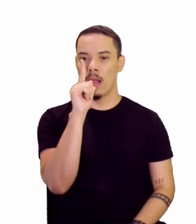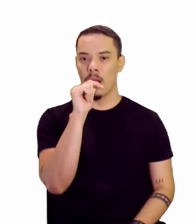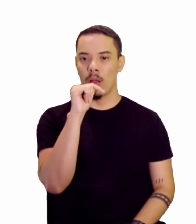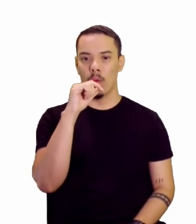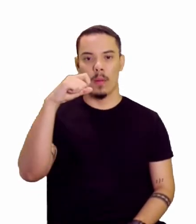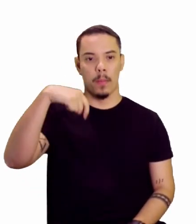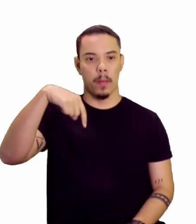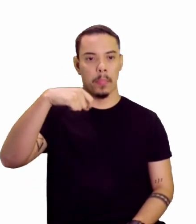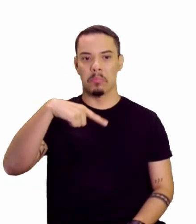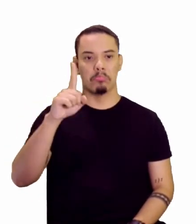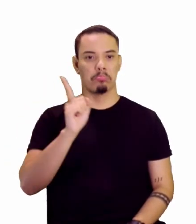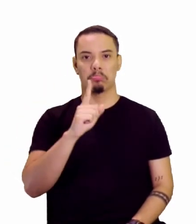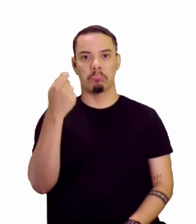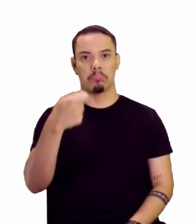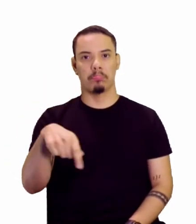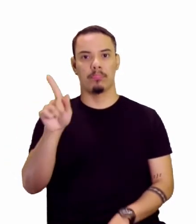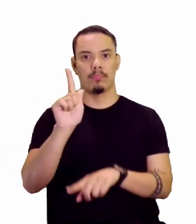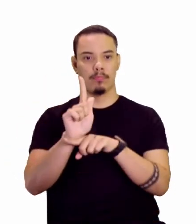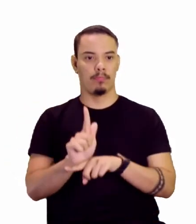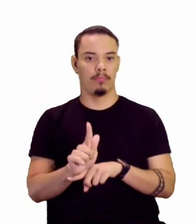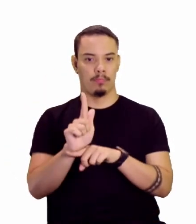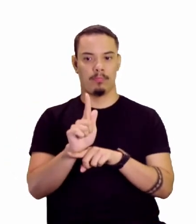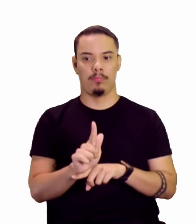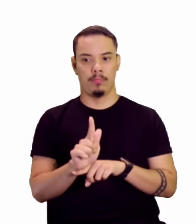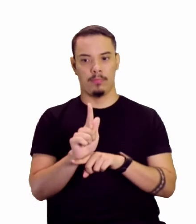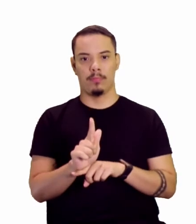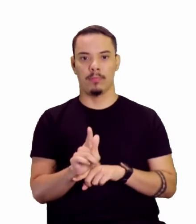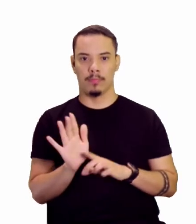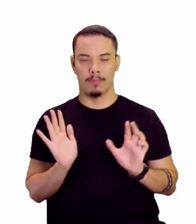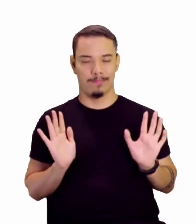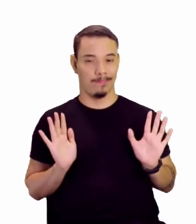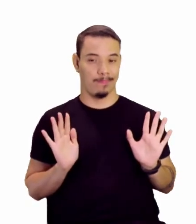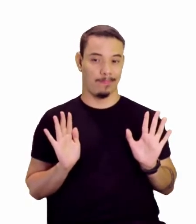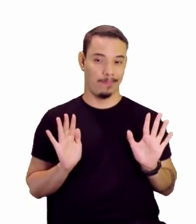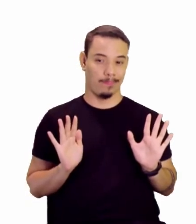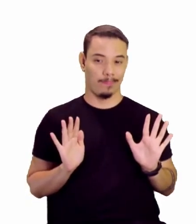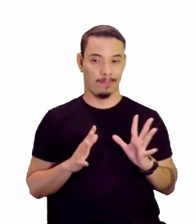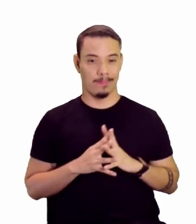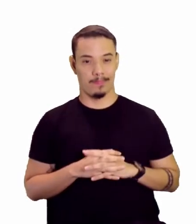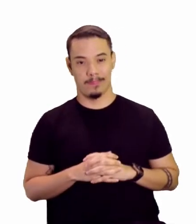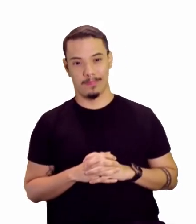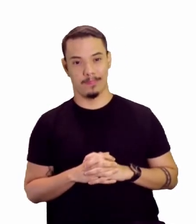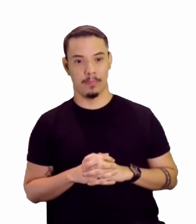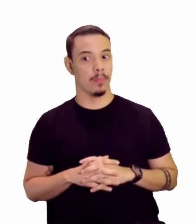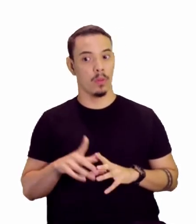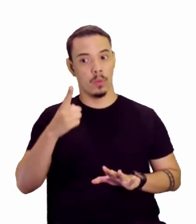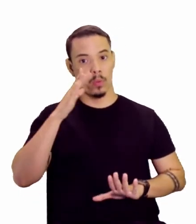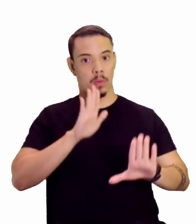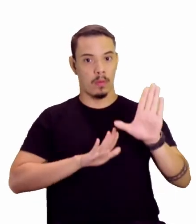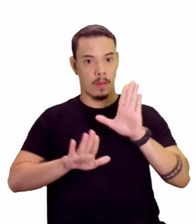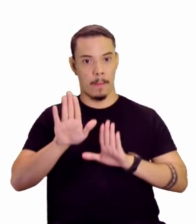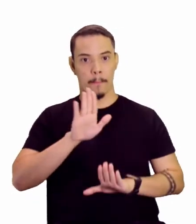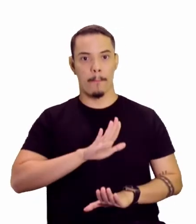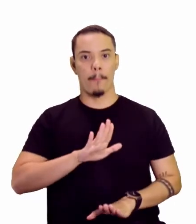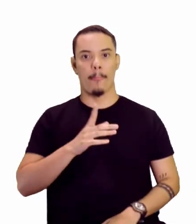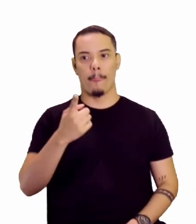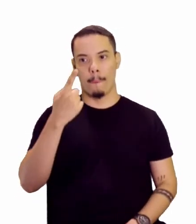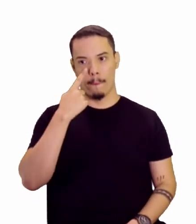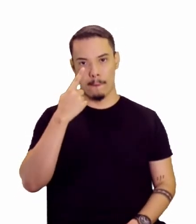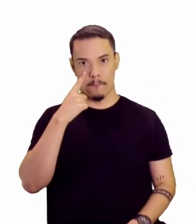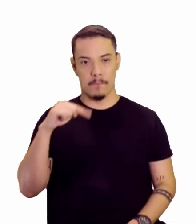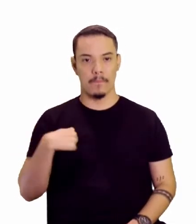não depende da força gravitacional. Tem que ter cuidado também com isso daí, né? Vamos riscar aqui os principais pontos aqui